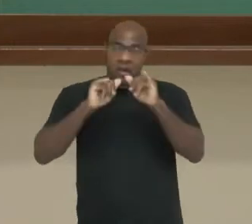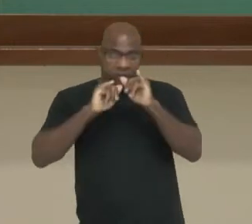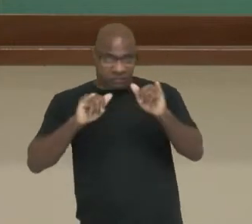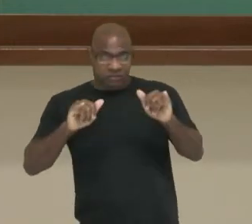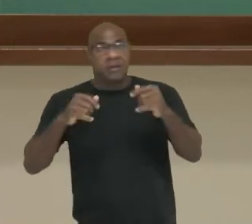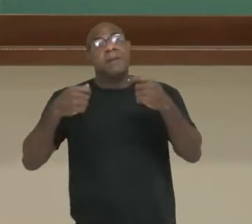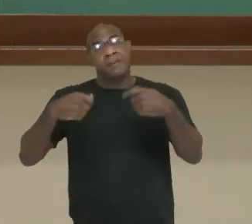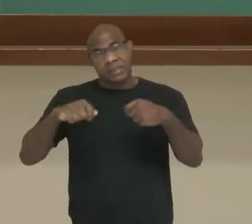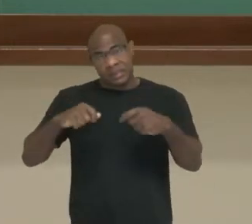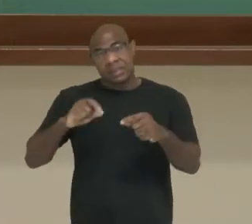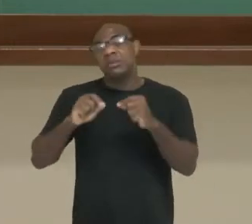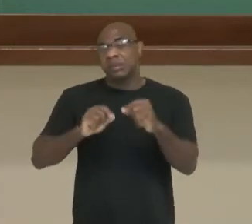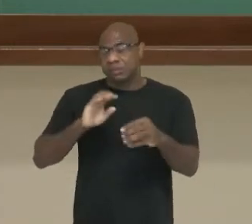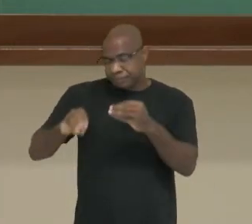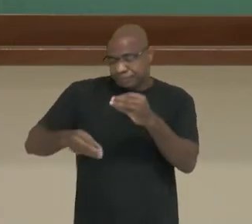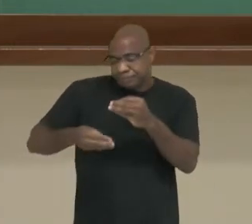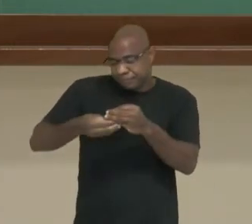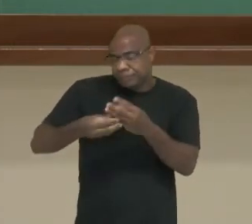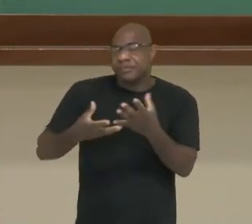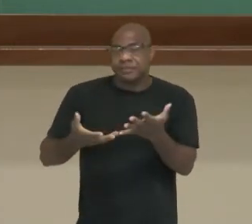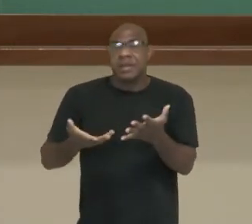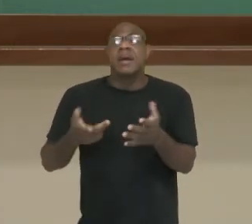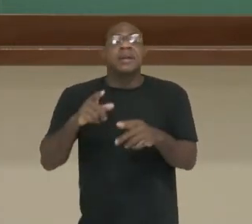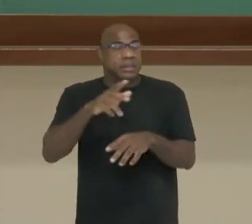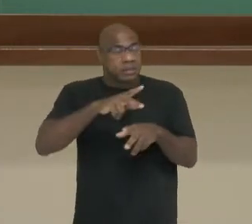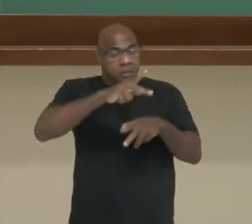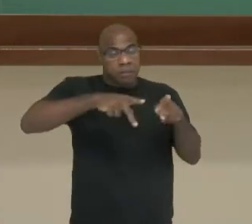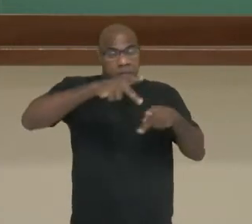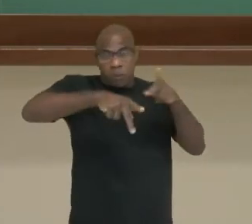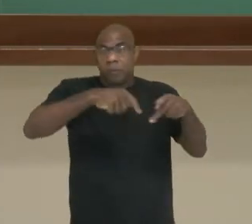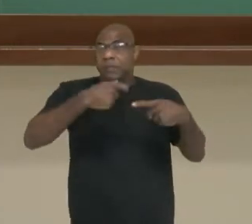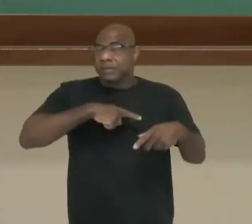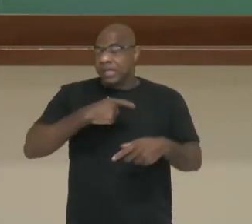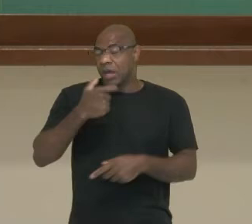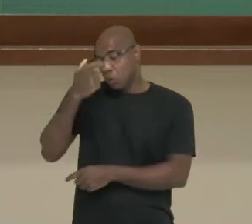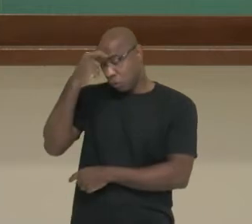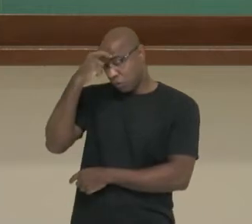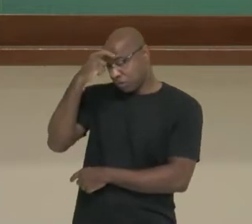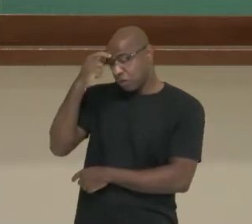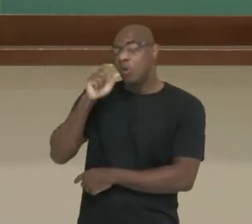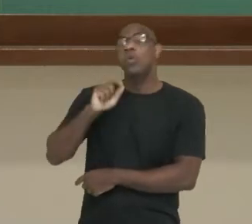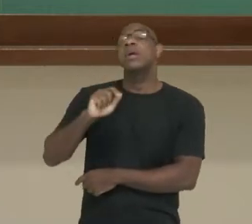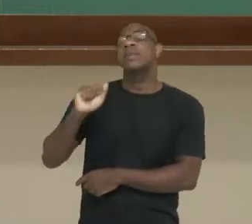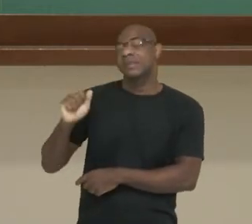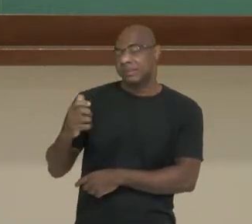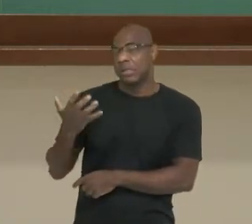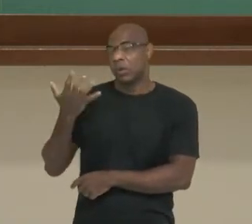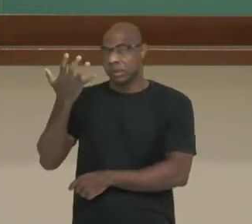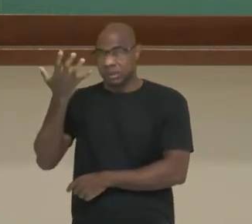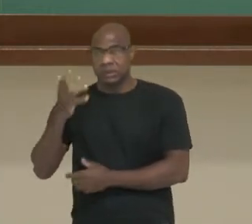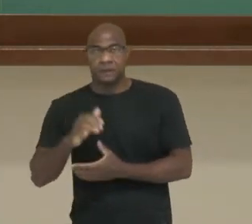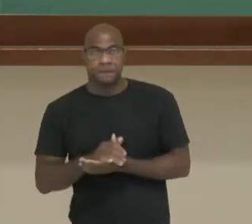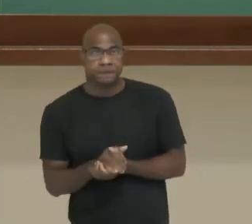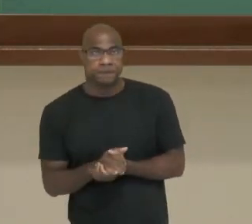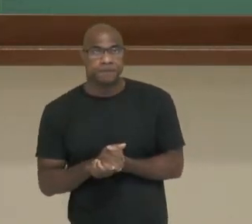encenação teatral do Teatro Jornal para que o público tenha consciência do que realmente está acontecendo.